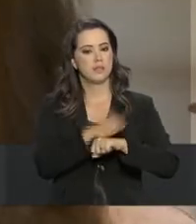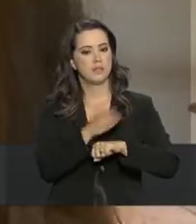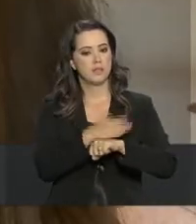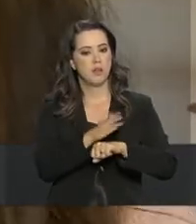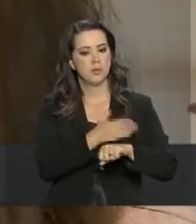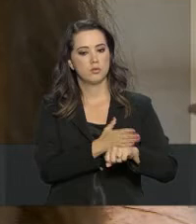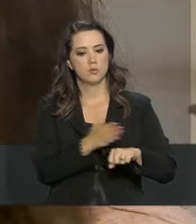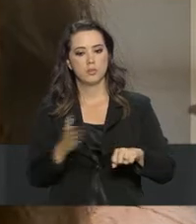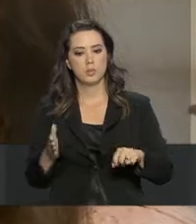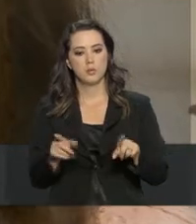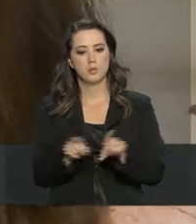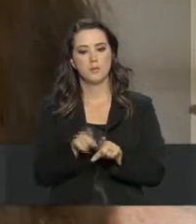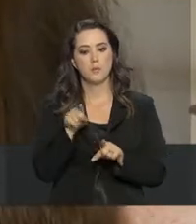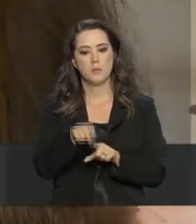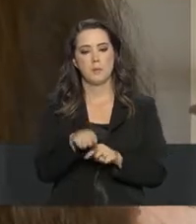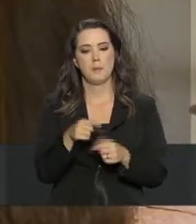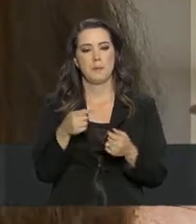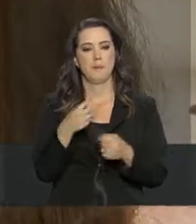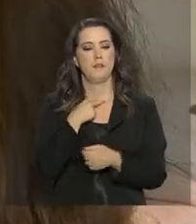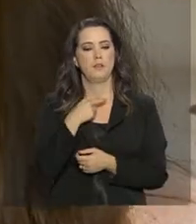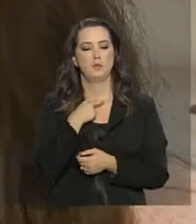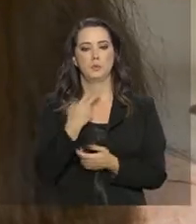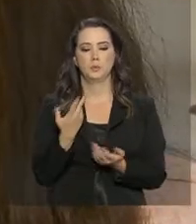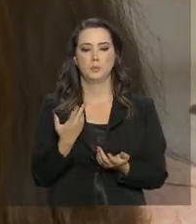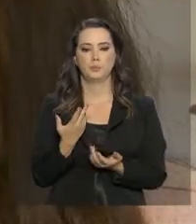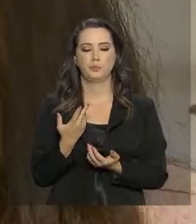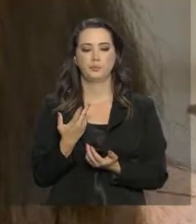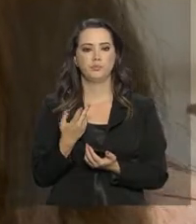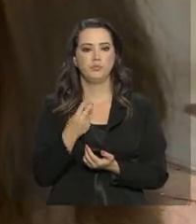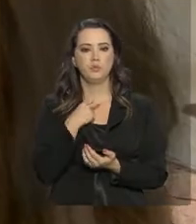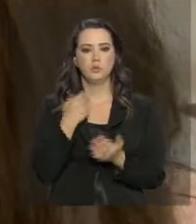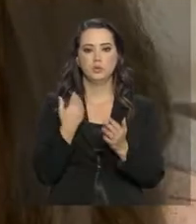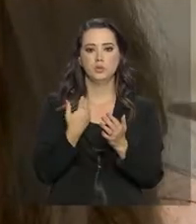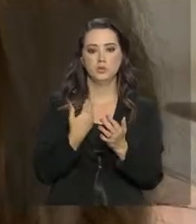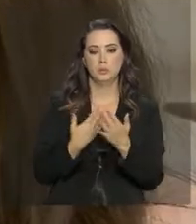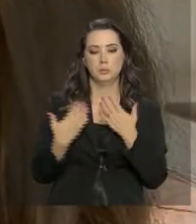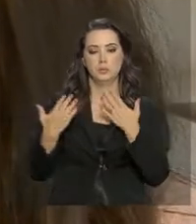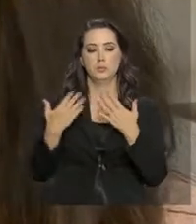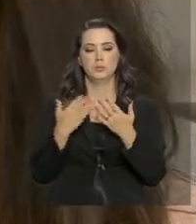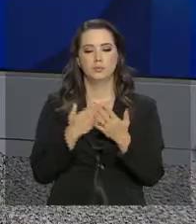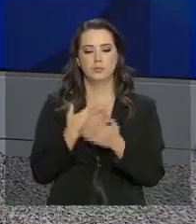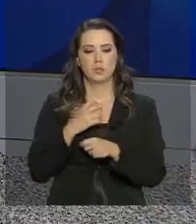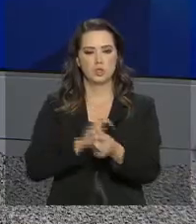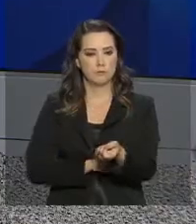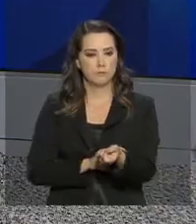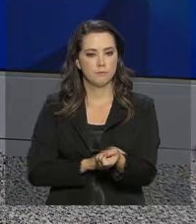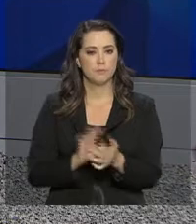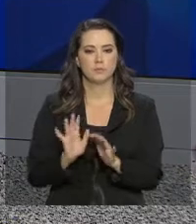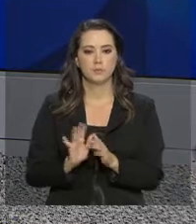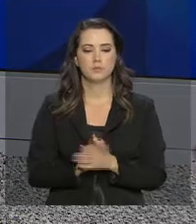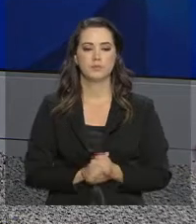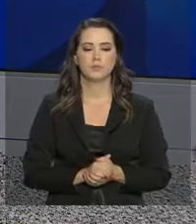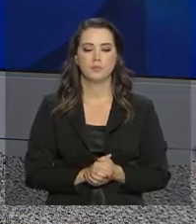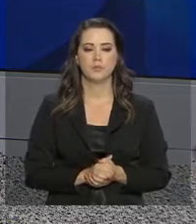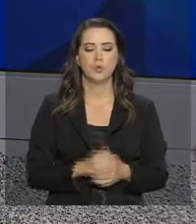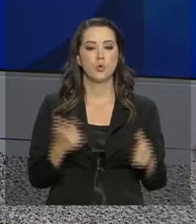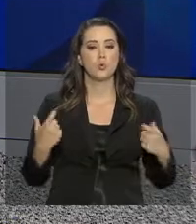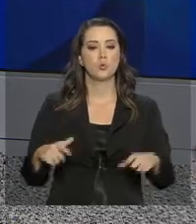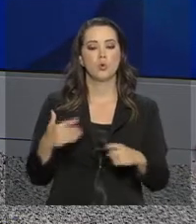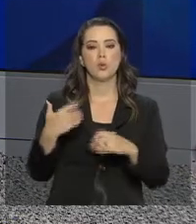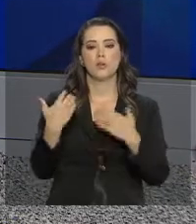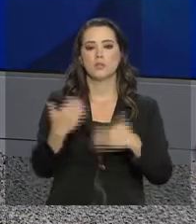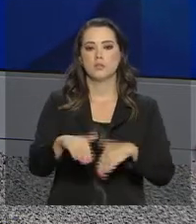e tentar não não perdeu o equilíbrio emocional os locais das provas